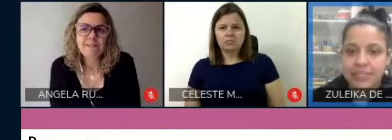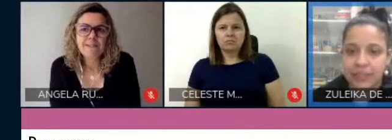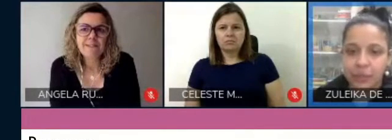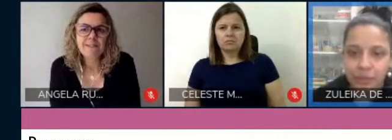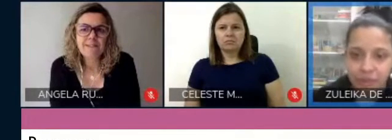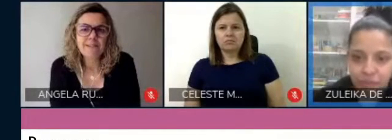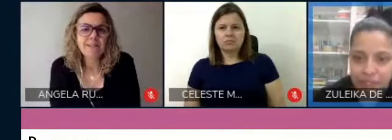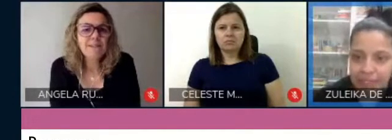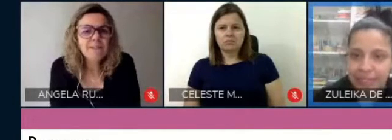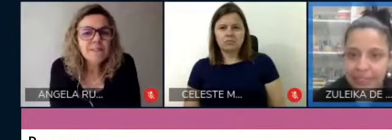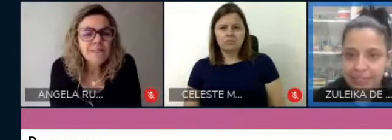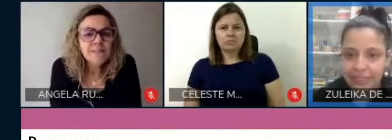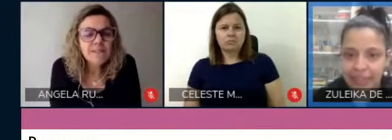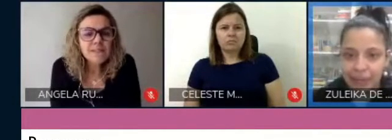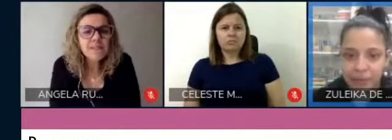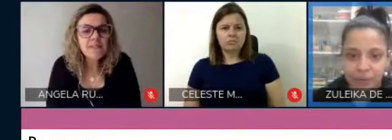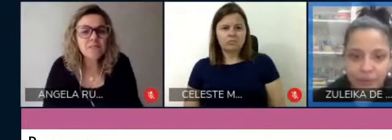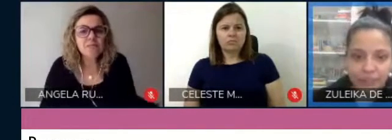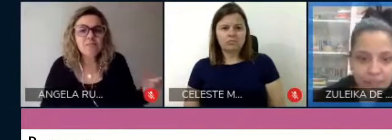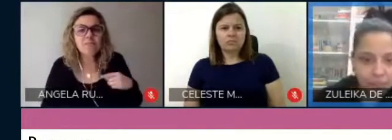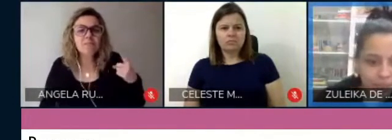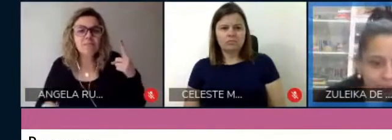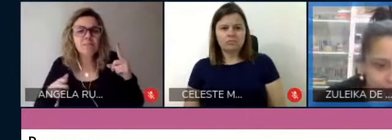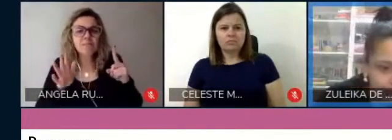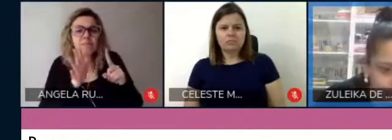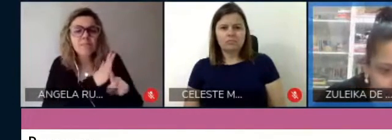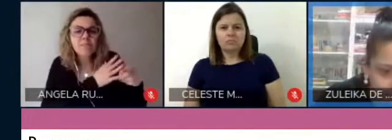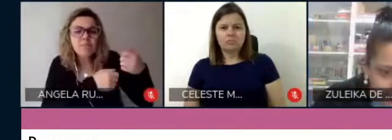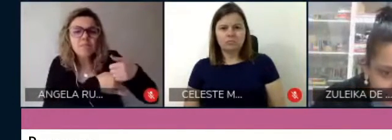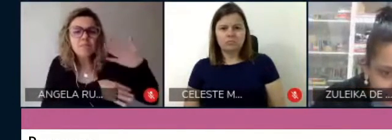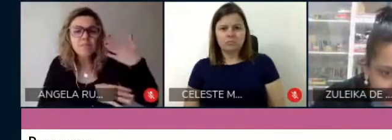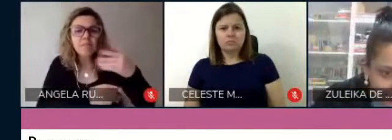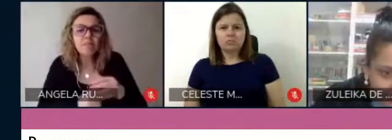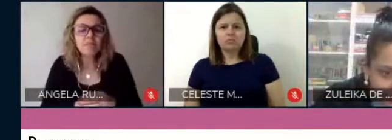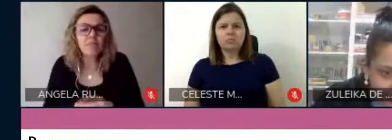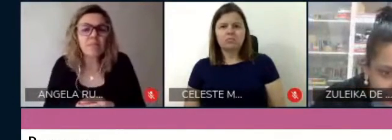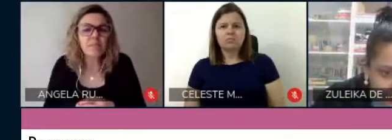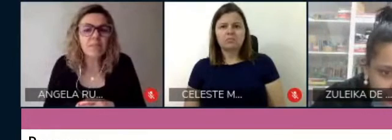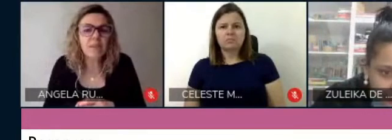Tem uma questão, eu vou ler ali, tá? Enquanto isso.